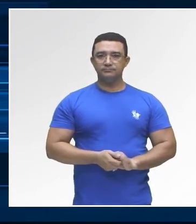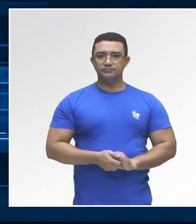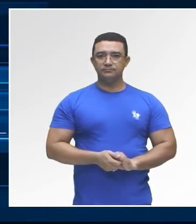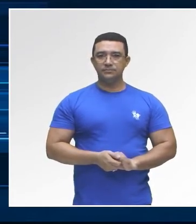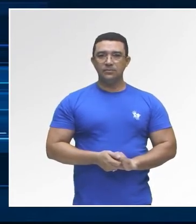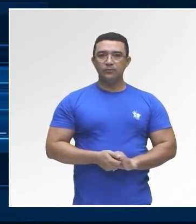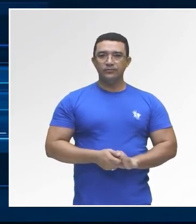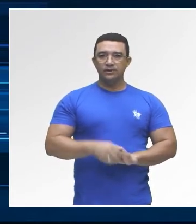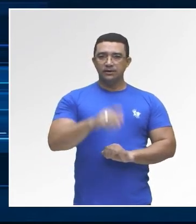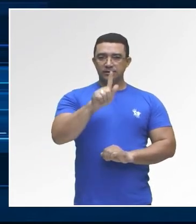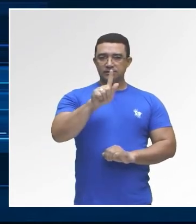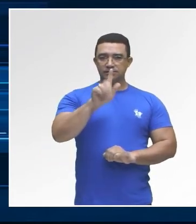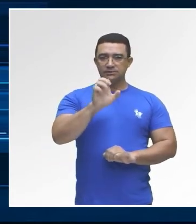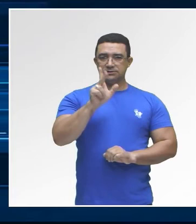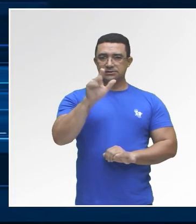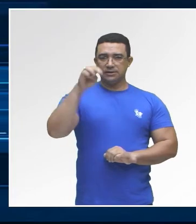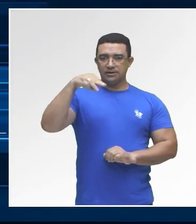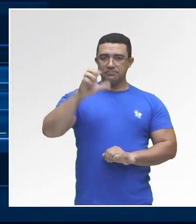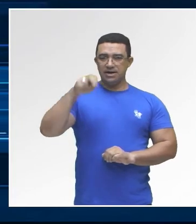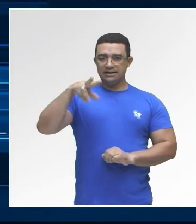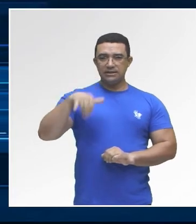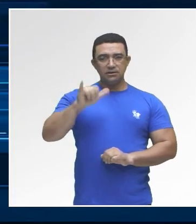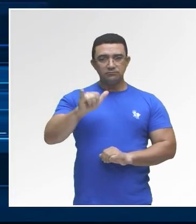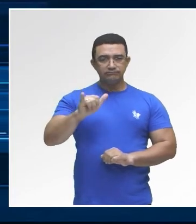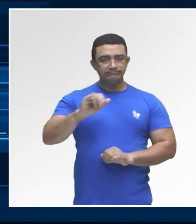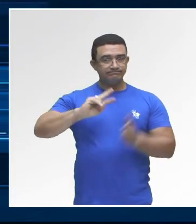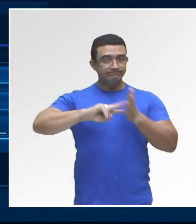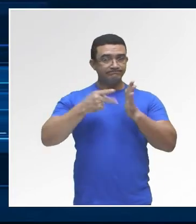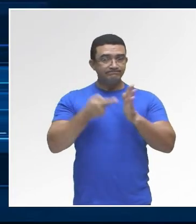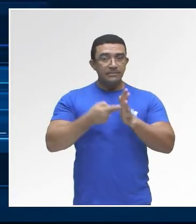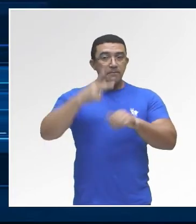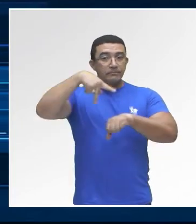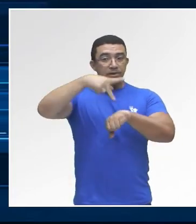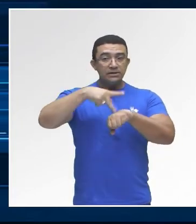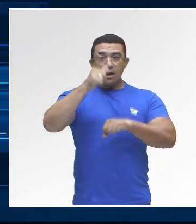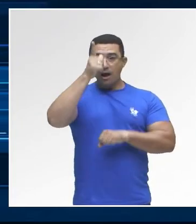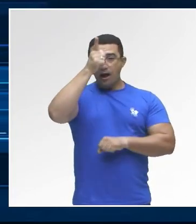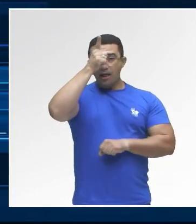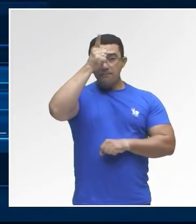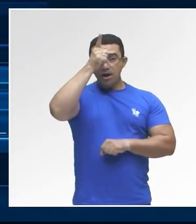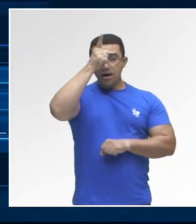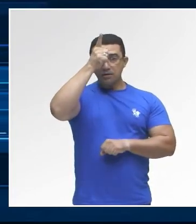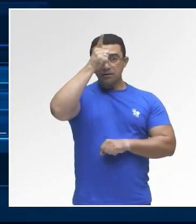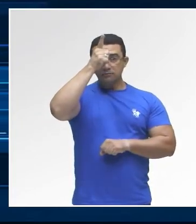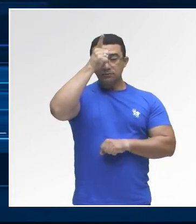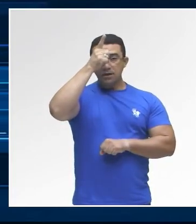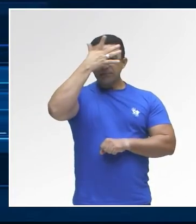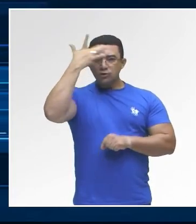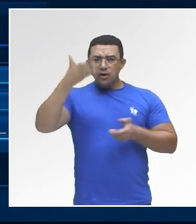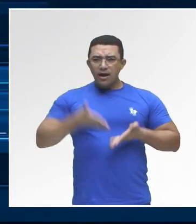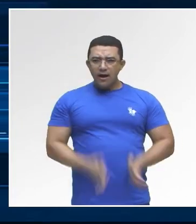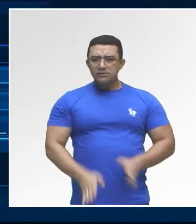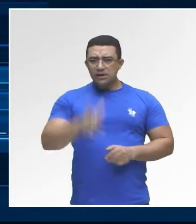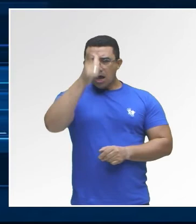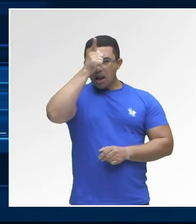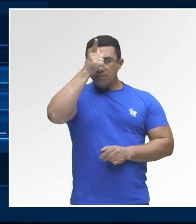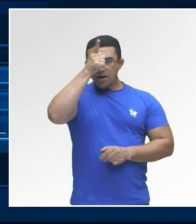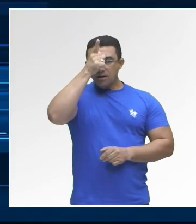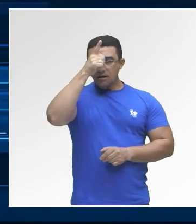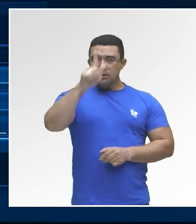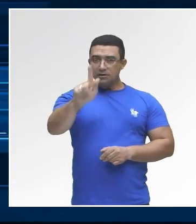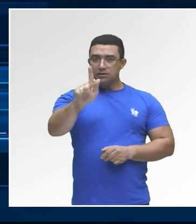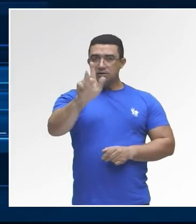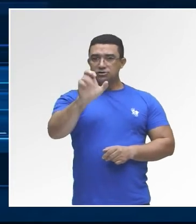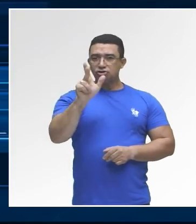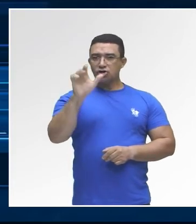Alemanha. Germany, anotem Alemanha. E German é a nacionalidade, né? Alemão ou